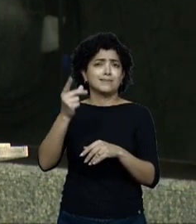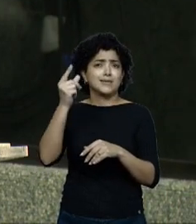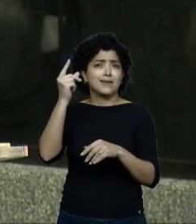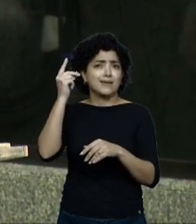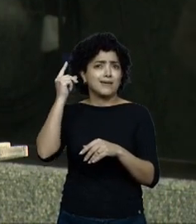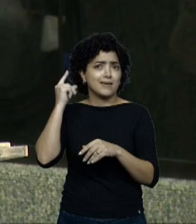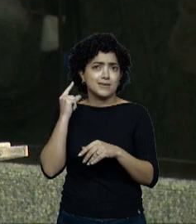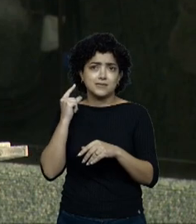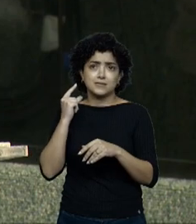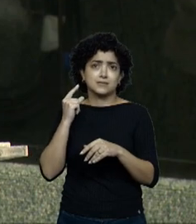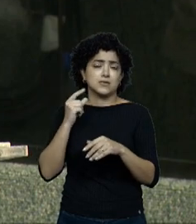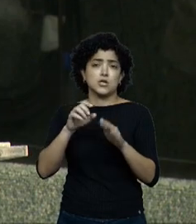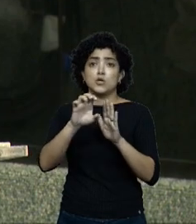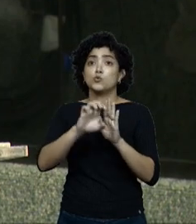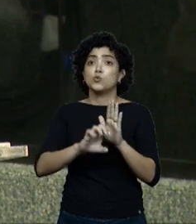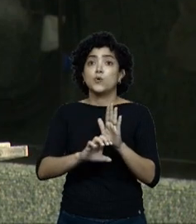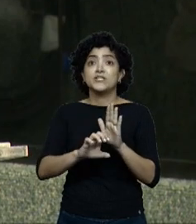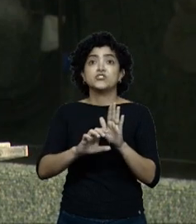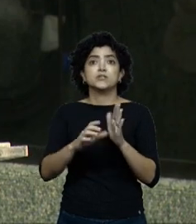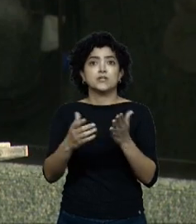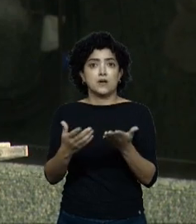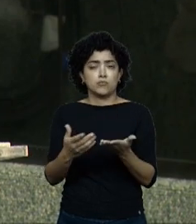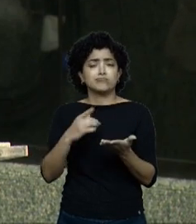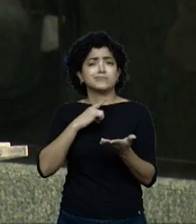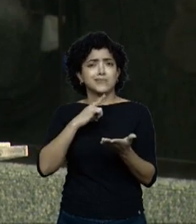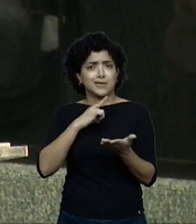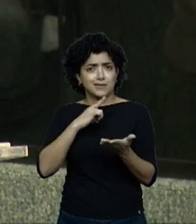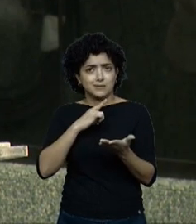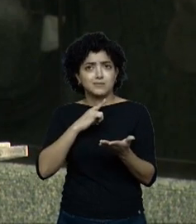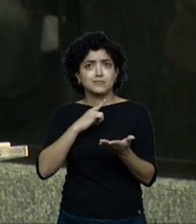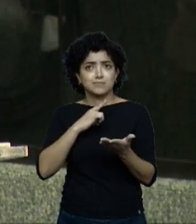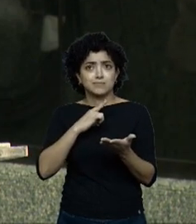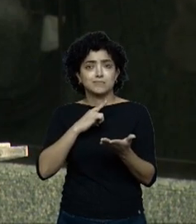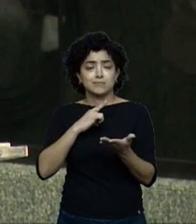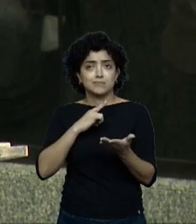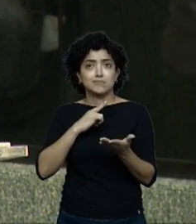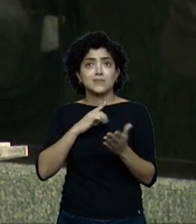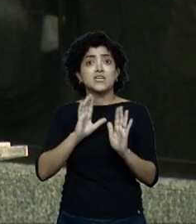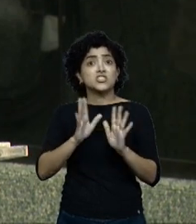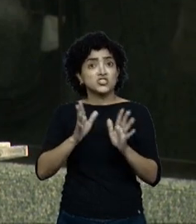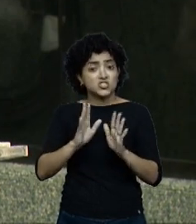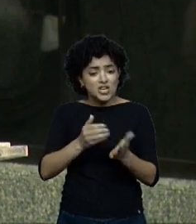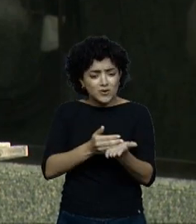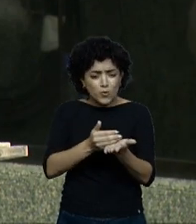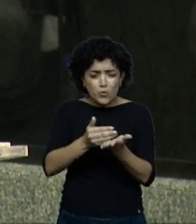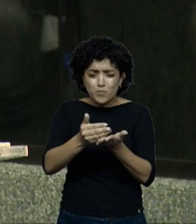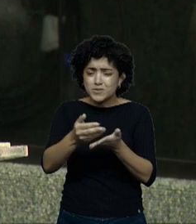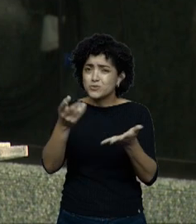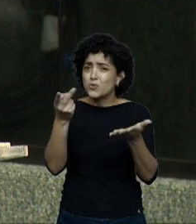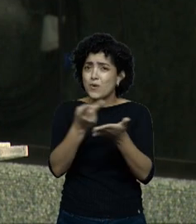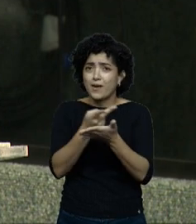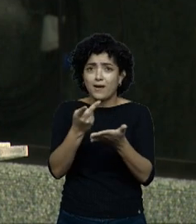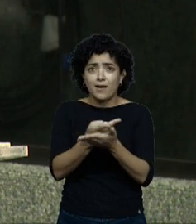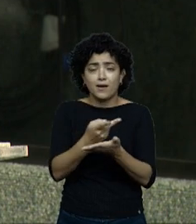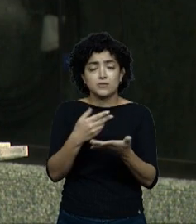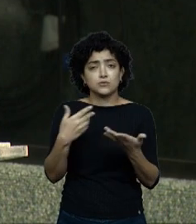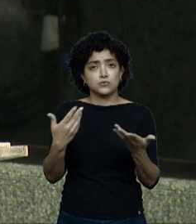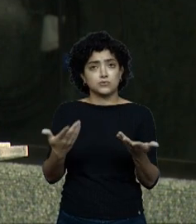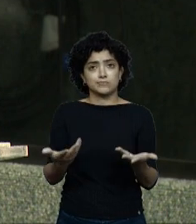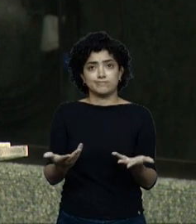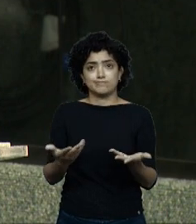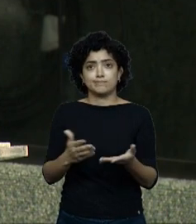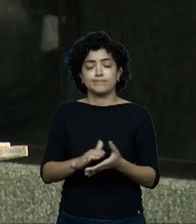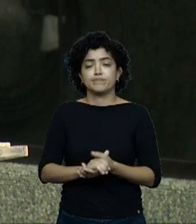edital da chamada pública da chamada de act 3 do edital e já começou errado lo Edital já